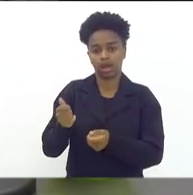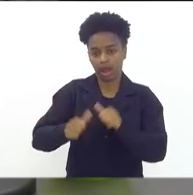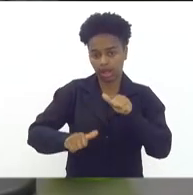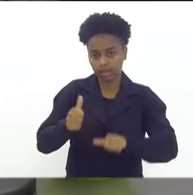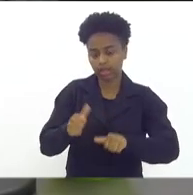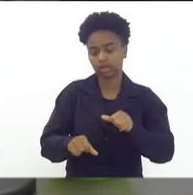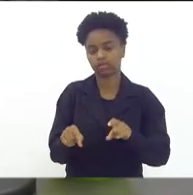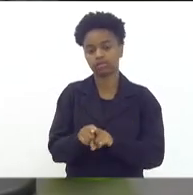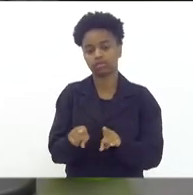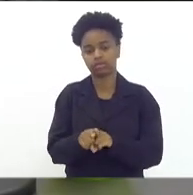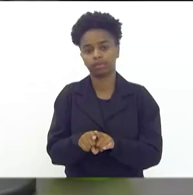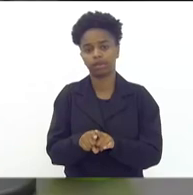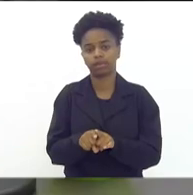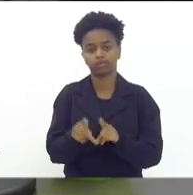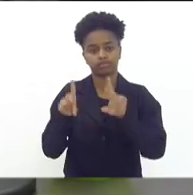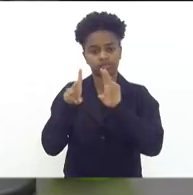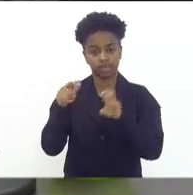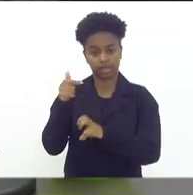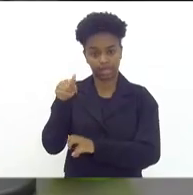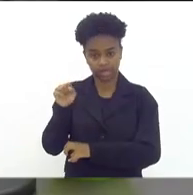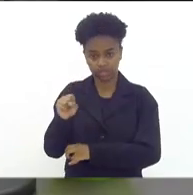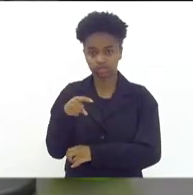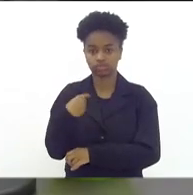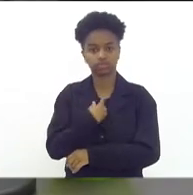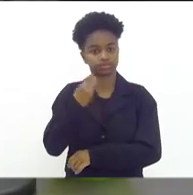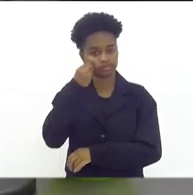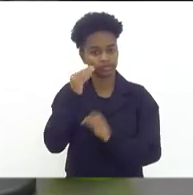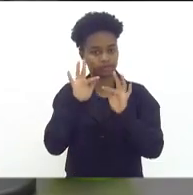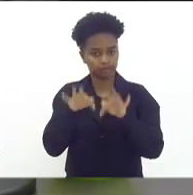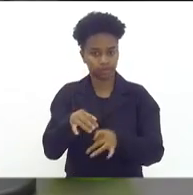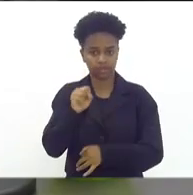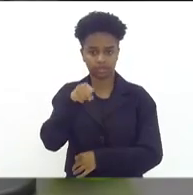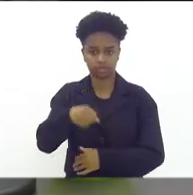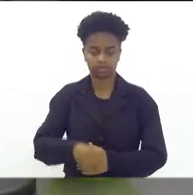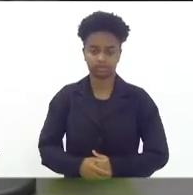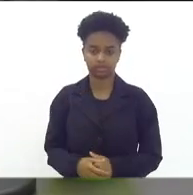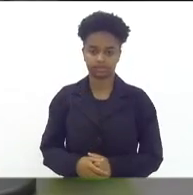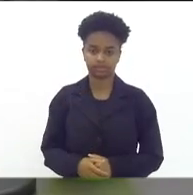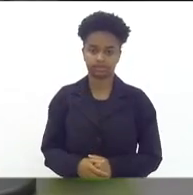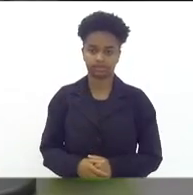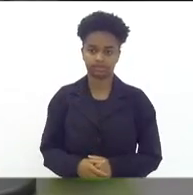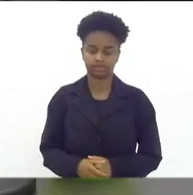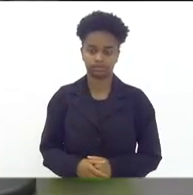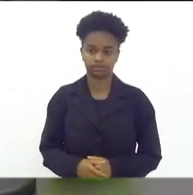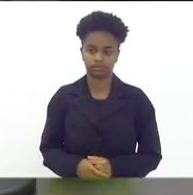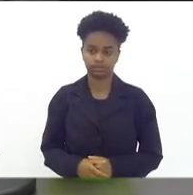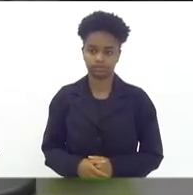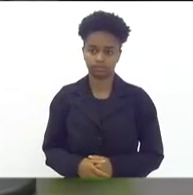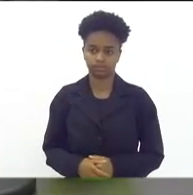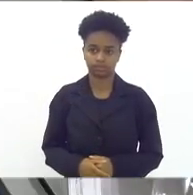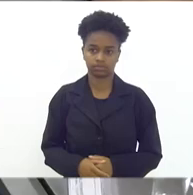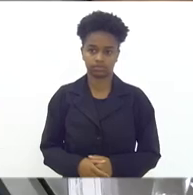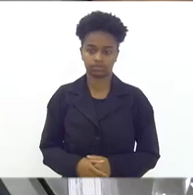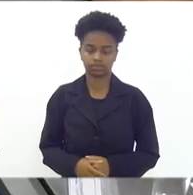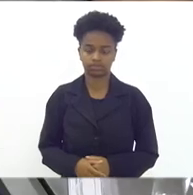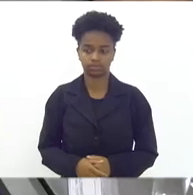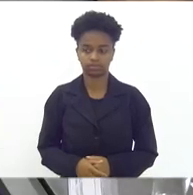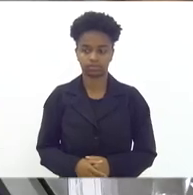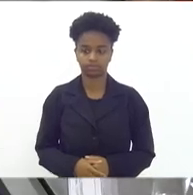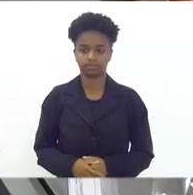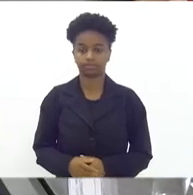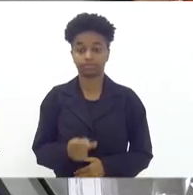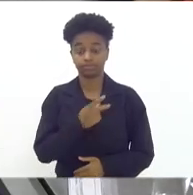mesma forma como a do gás a gente vai concluir essa revisão presidente de qualquer maneira